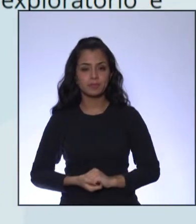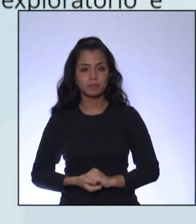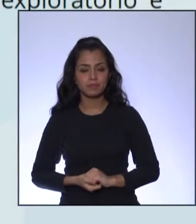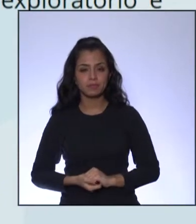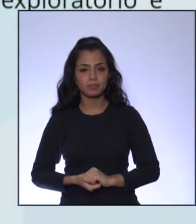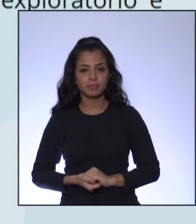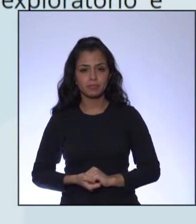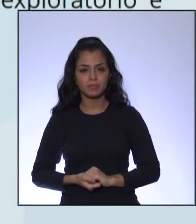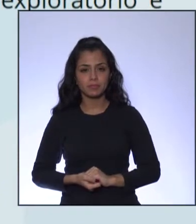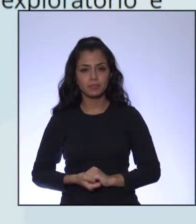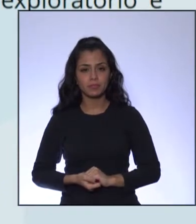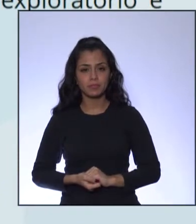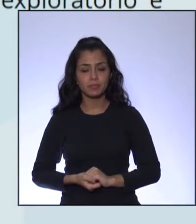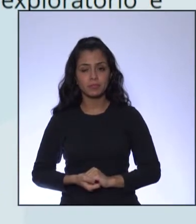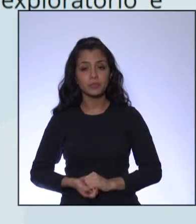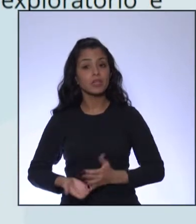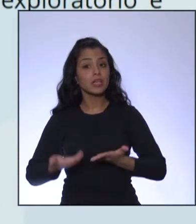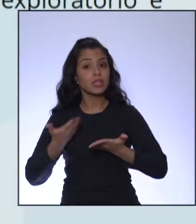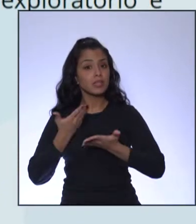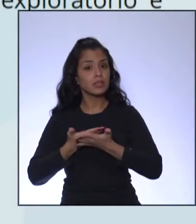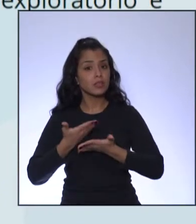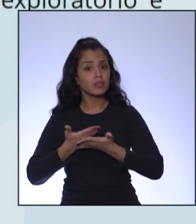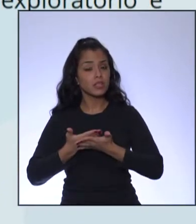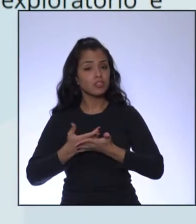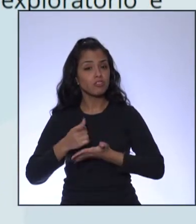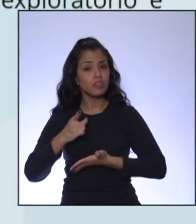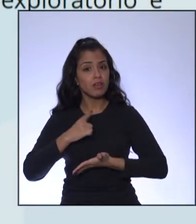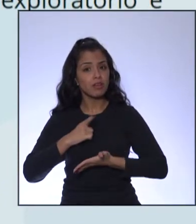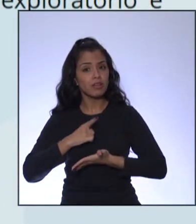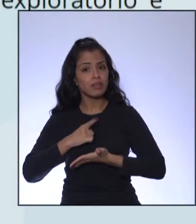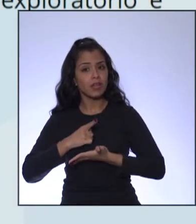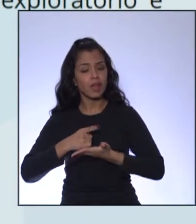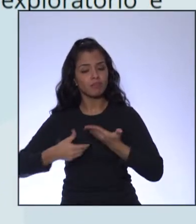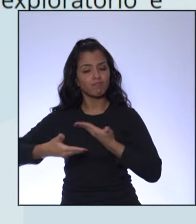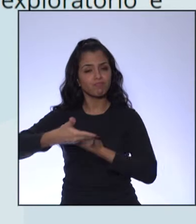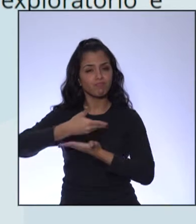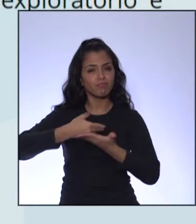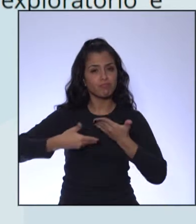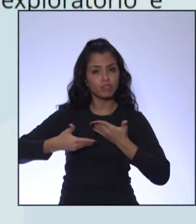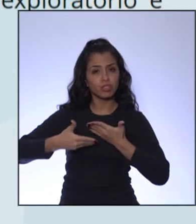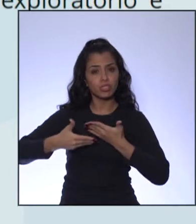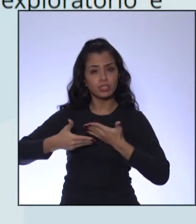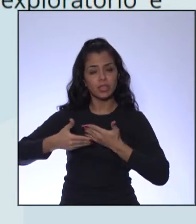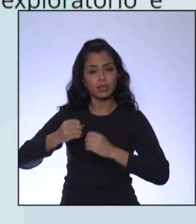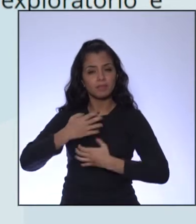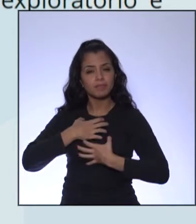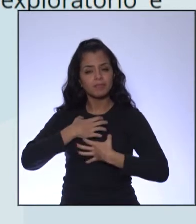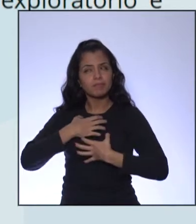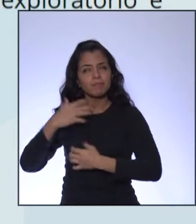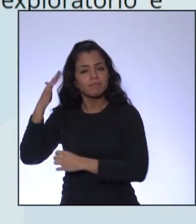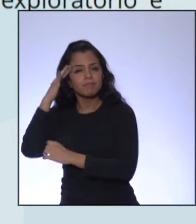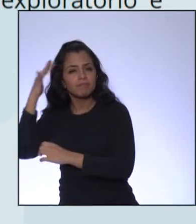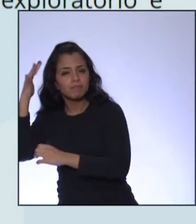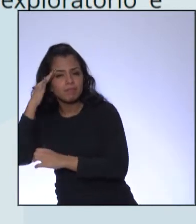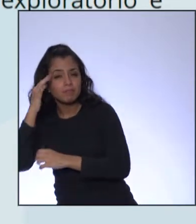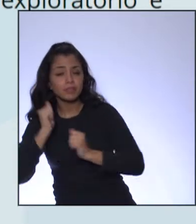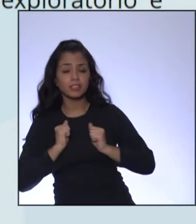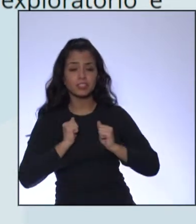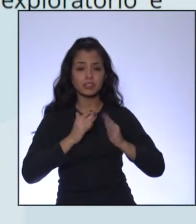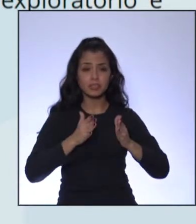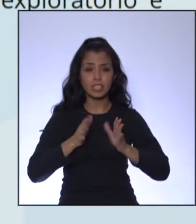Conexão dos estudantes com suas motivações e aspirações. Reflexão sobre propósito,